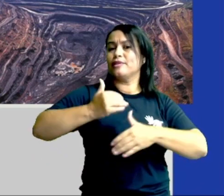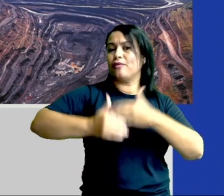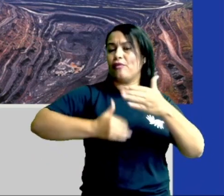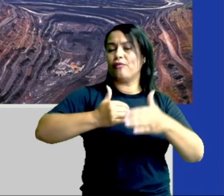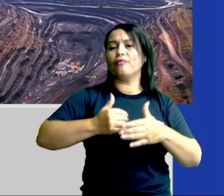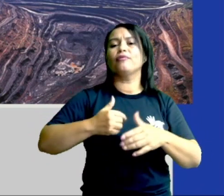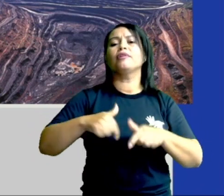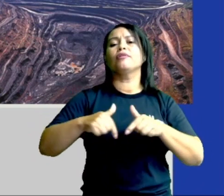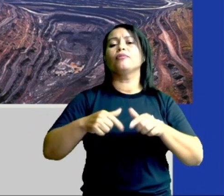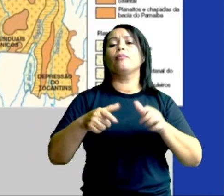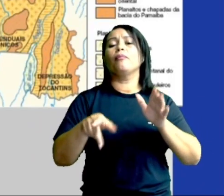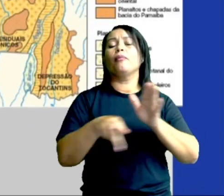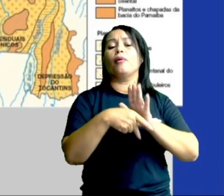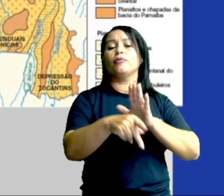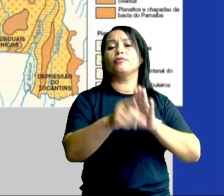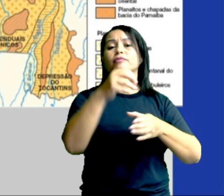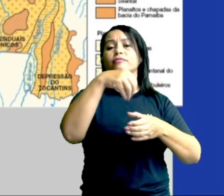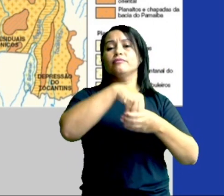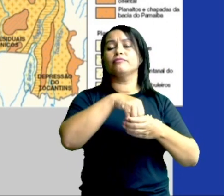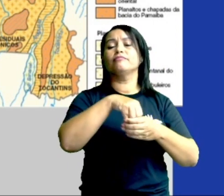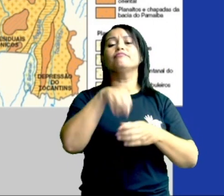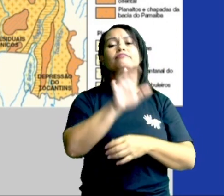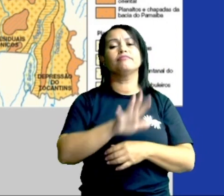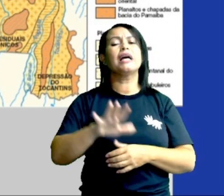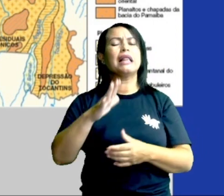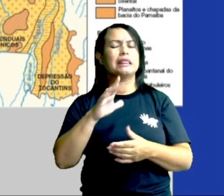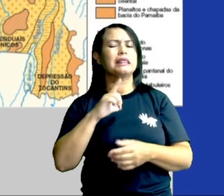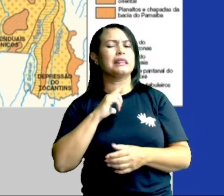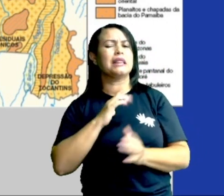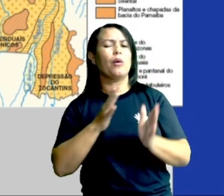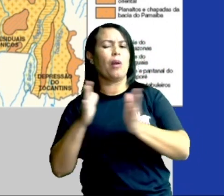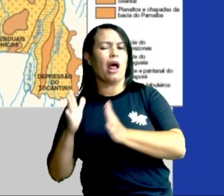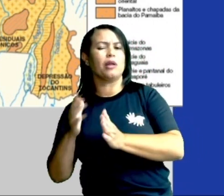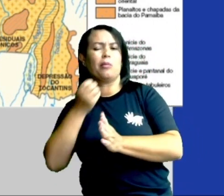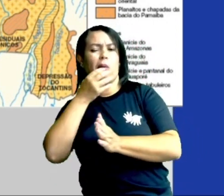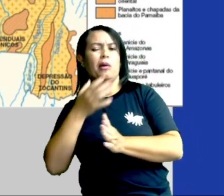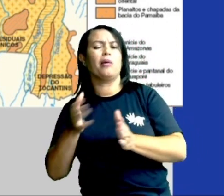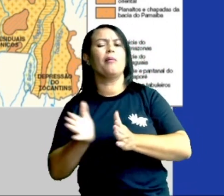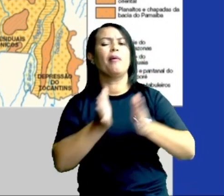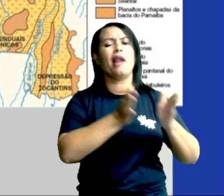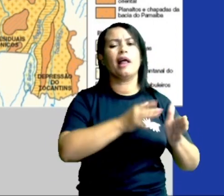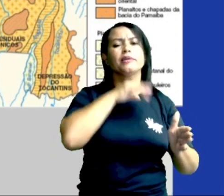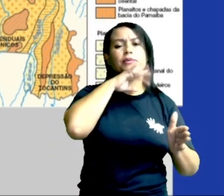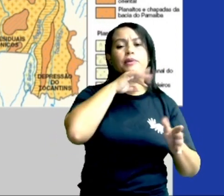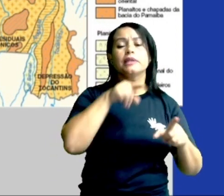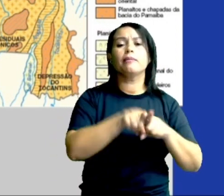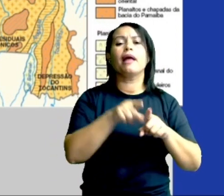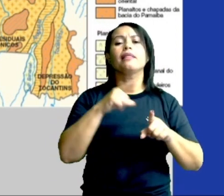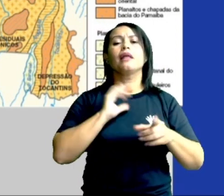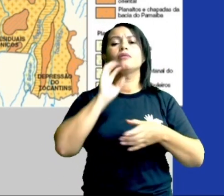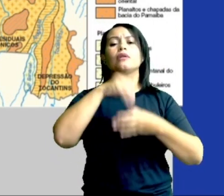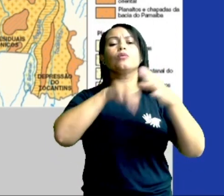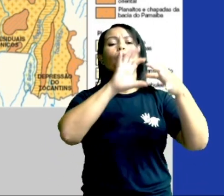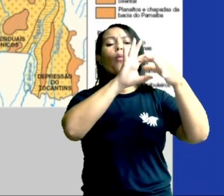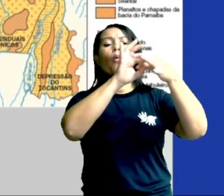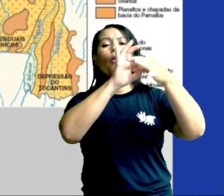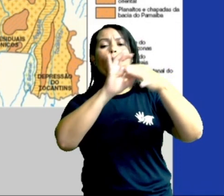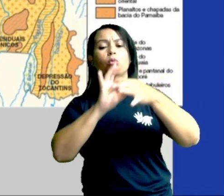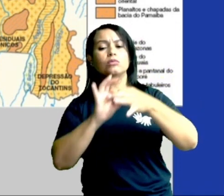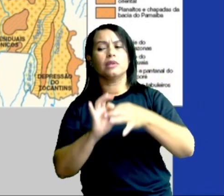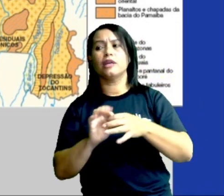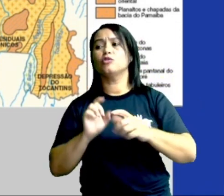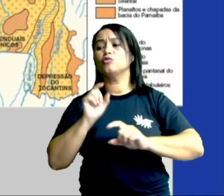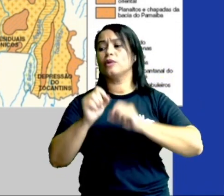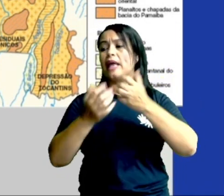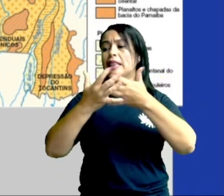desenvolvidas nessa região Tá certo então lado positivo eo lado negativo agora adentrando o contexto dos aspectos do